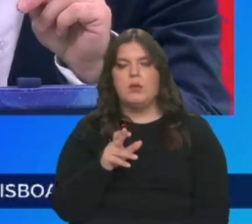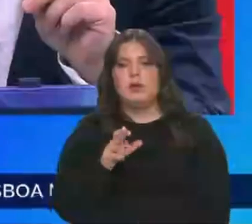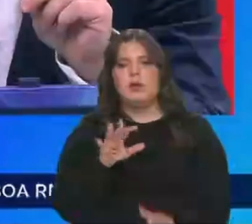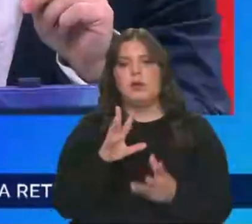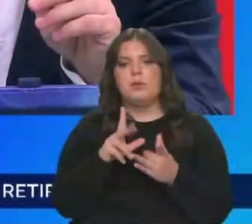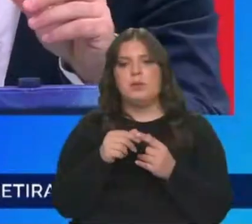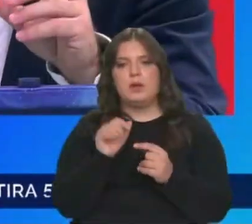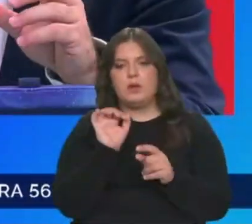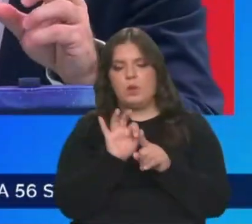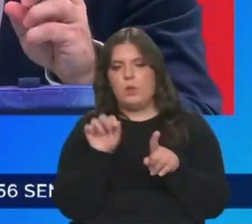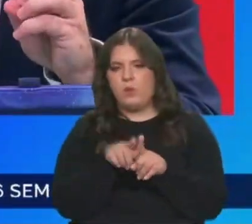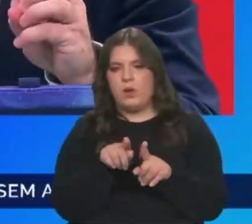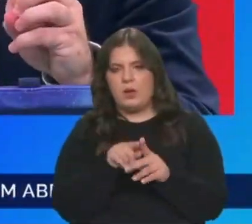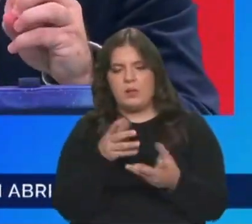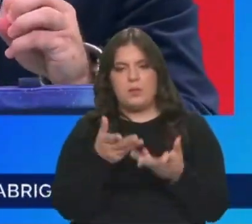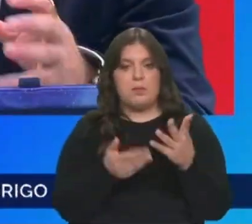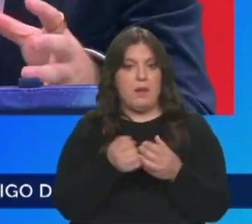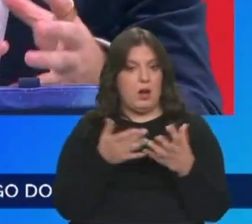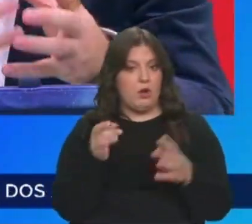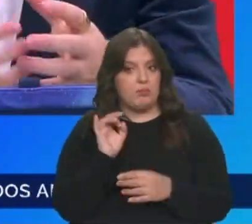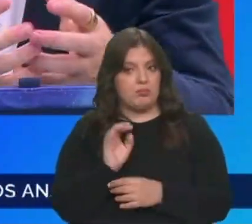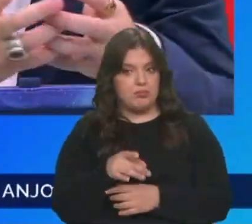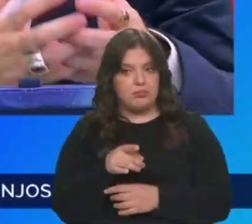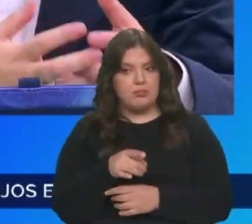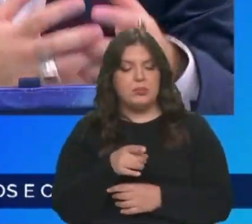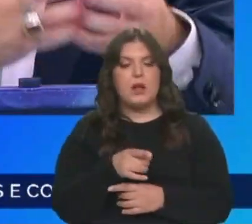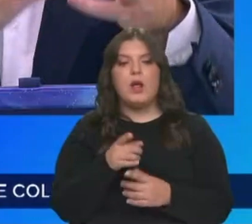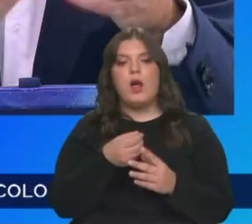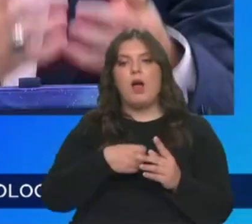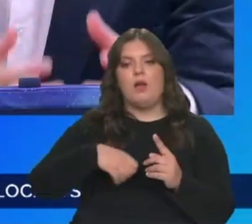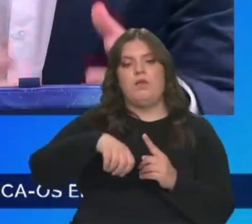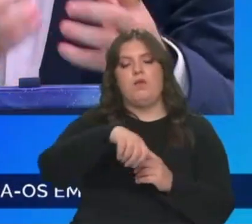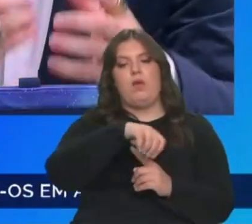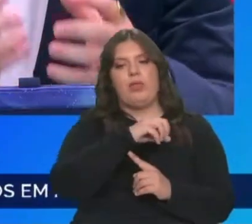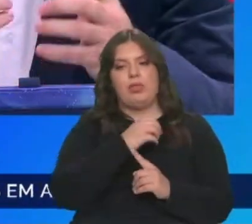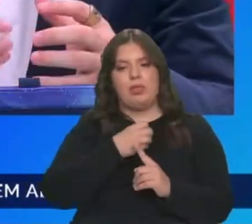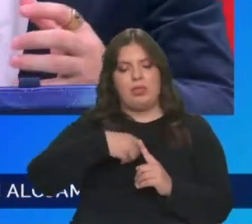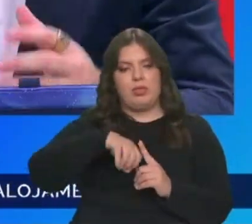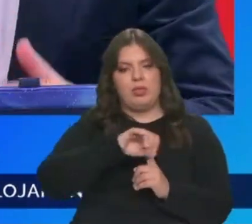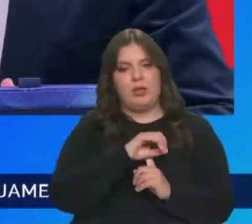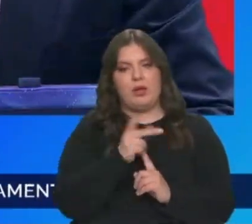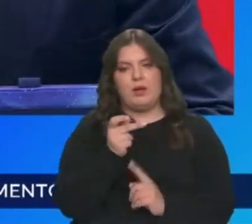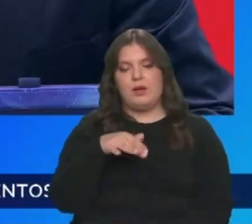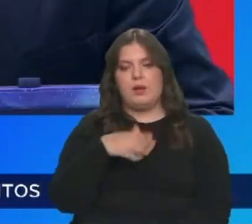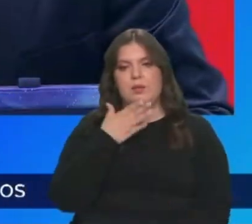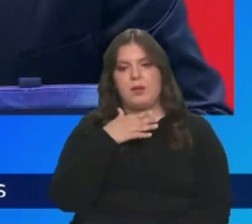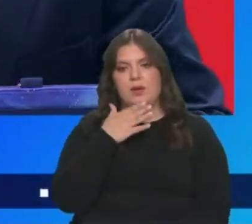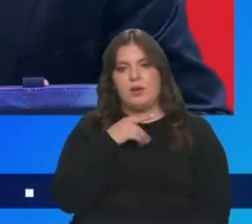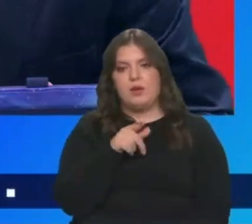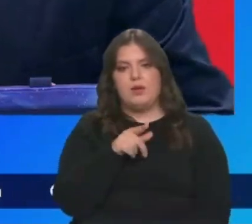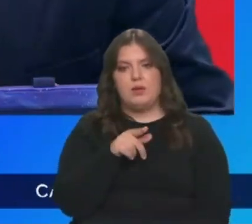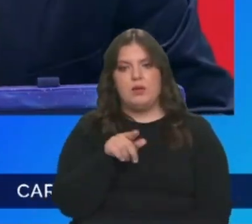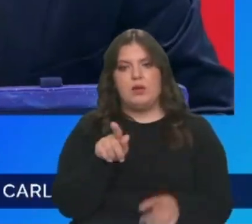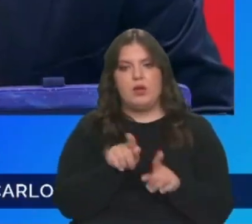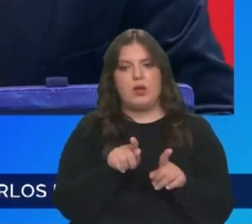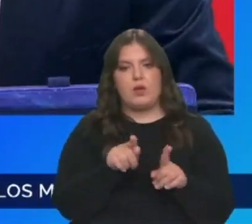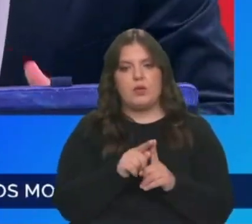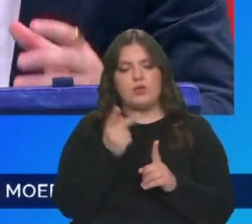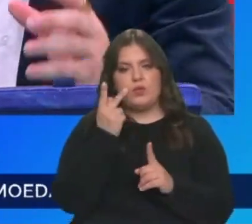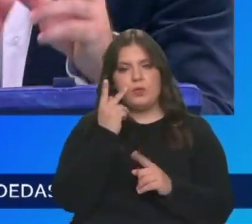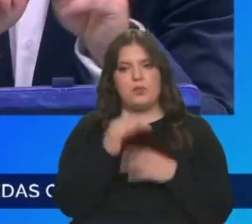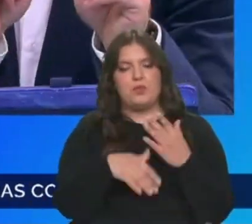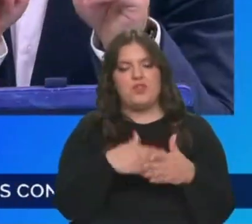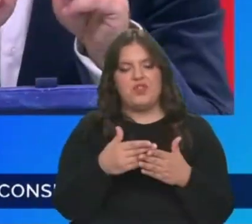massa e o tamanho de Júpiter, até maior do que Júpiter, a orbitar à volta desta anã branca. Portanto, é uma espécie de um sobrevivente